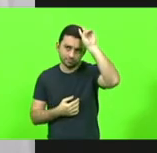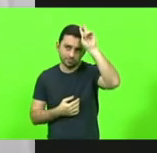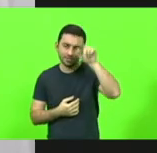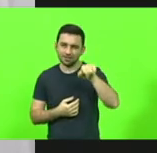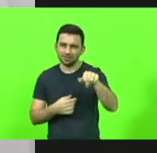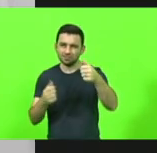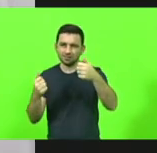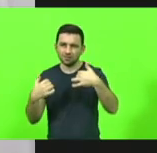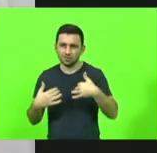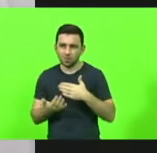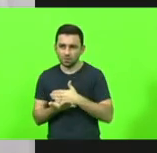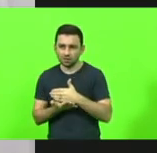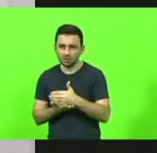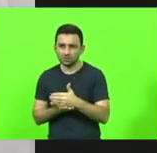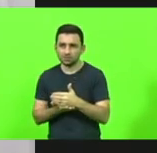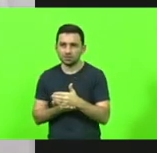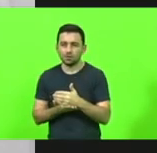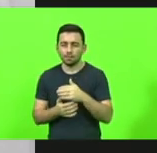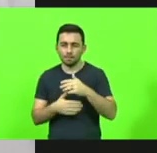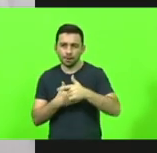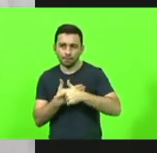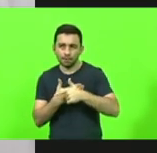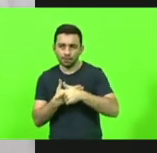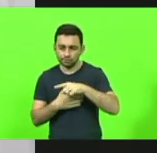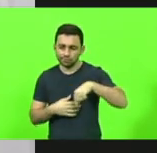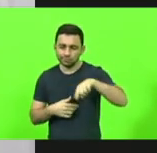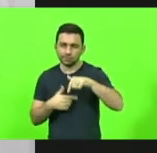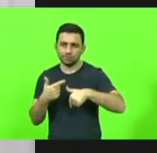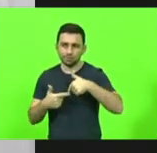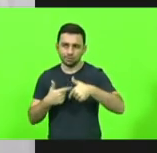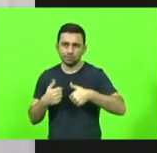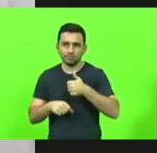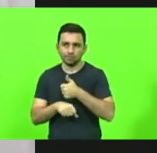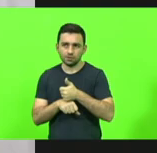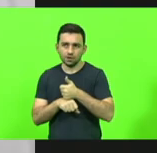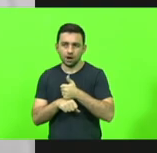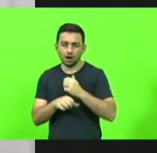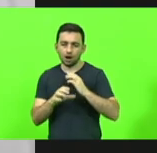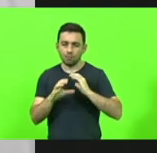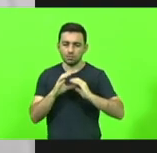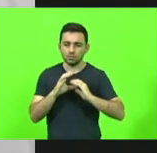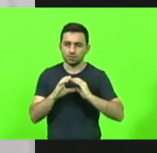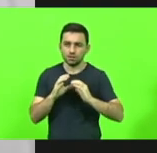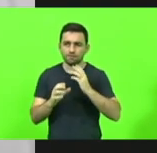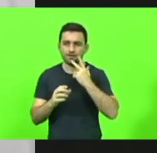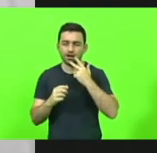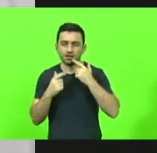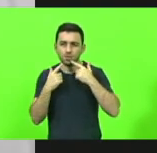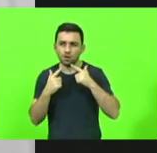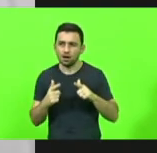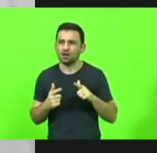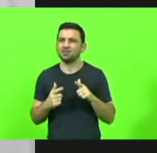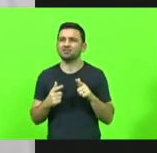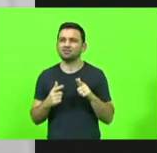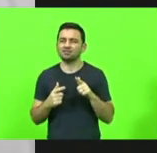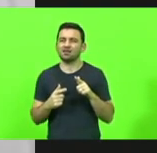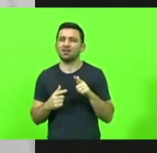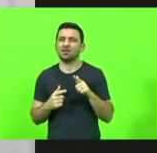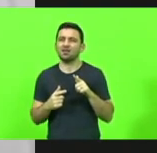explanou inicialmente ali sobre o nosso papel em relação à comunicação, à fala, à linguagem, à interação